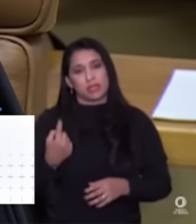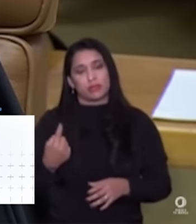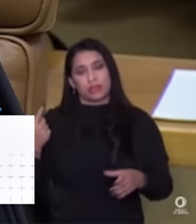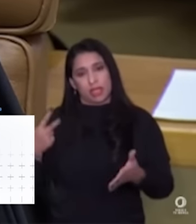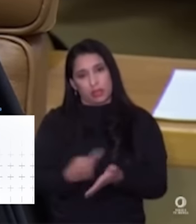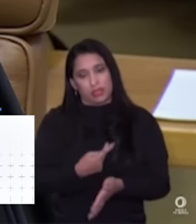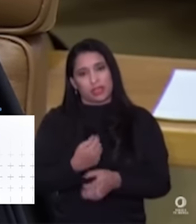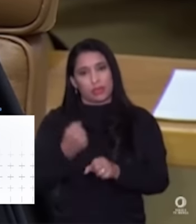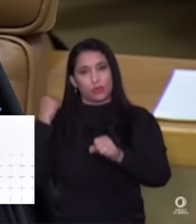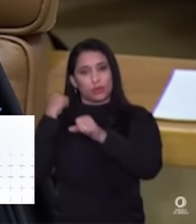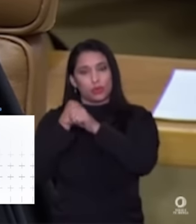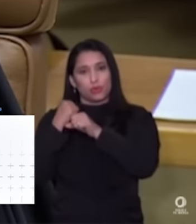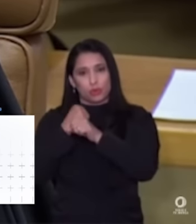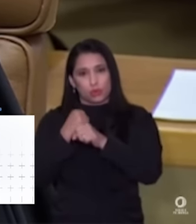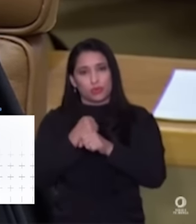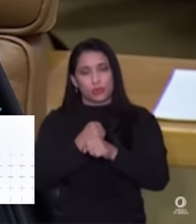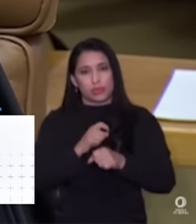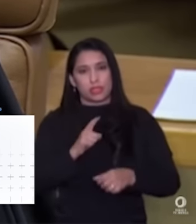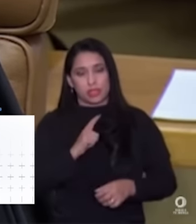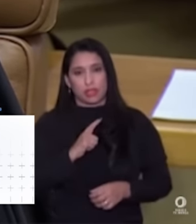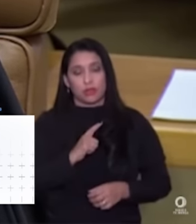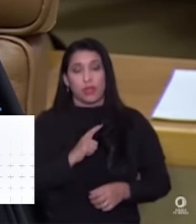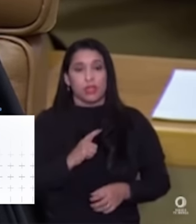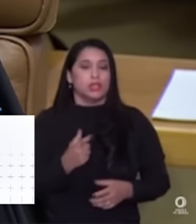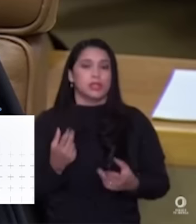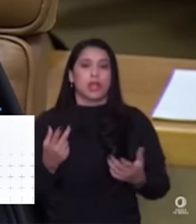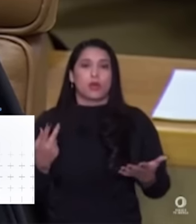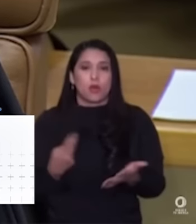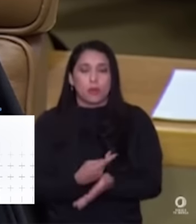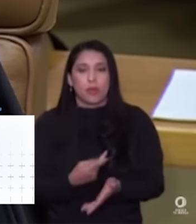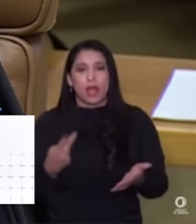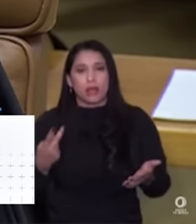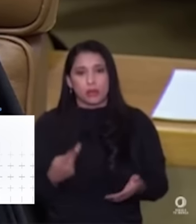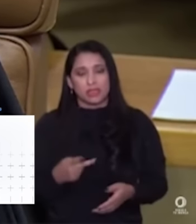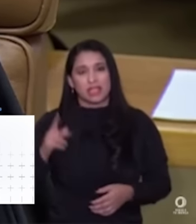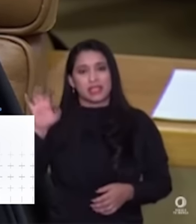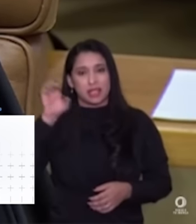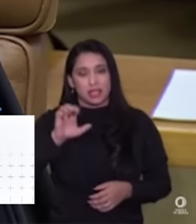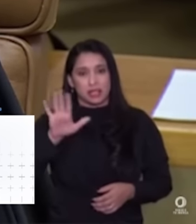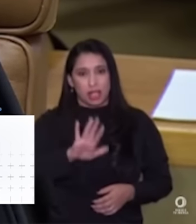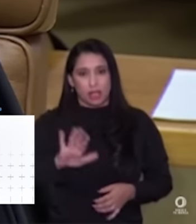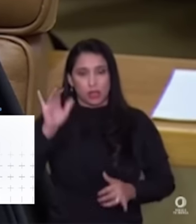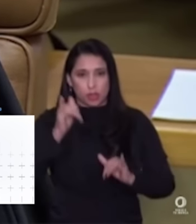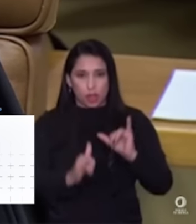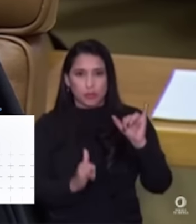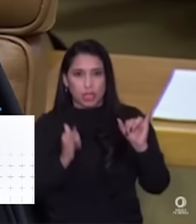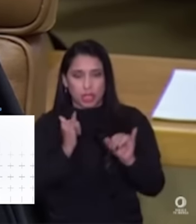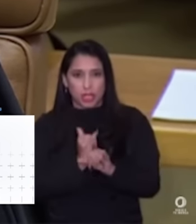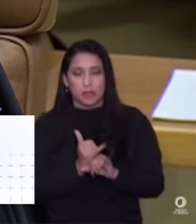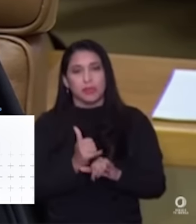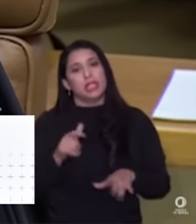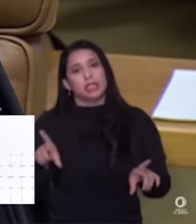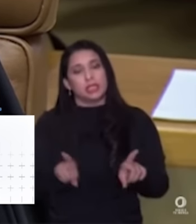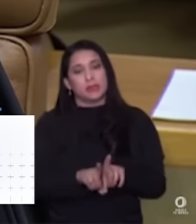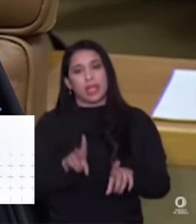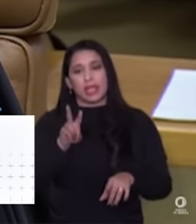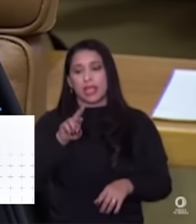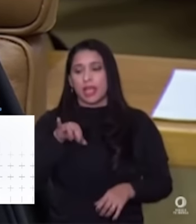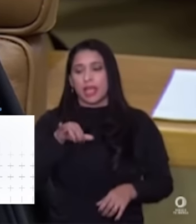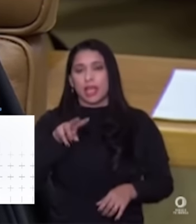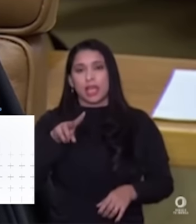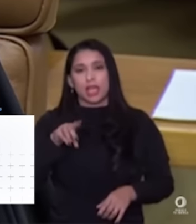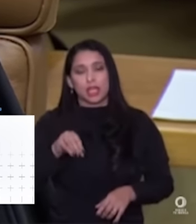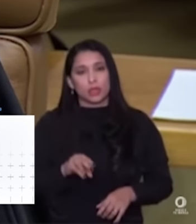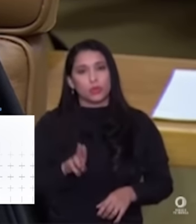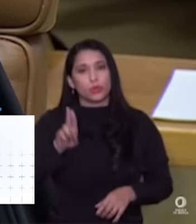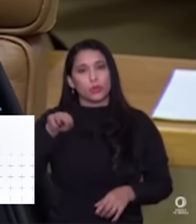que tanto o Digital Service Act europeu como o online Safety Act do Reino Unido, são ótimos